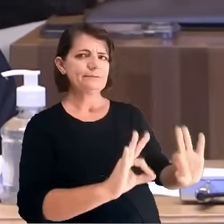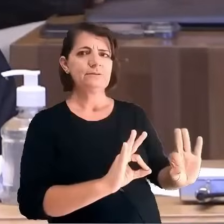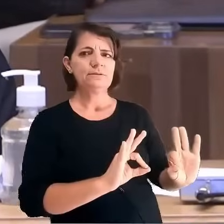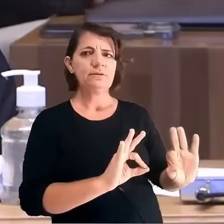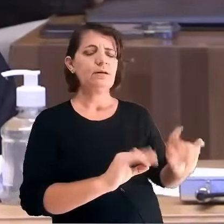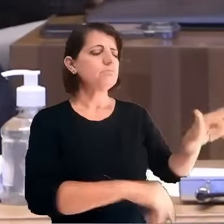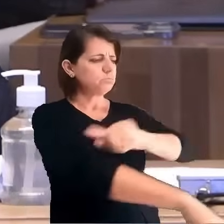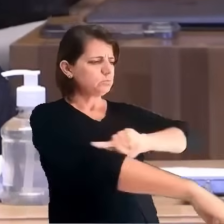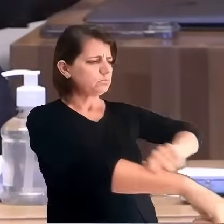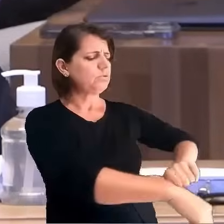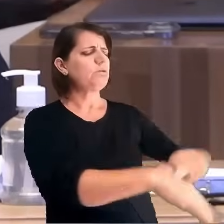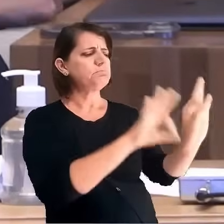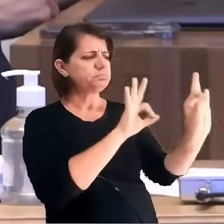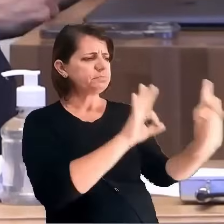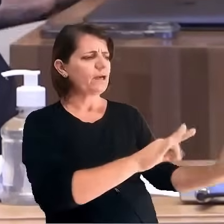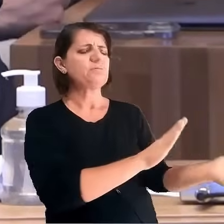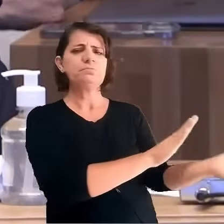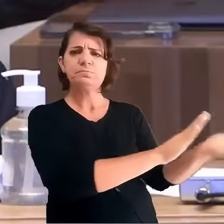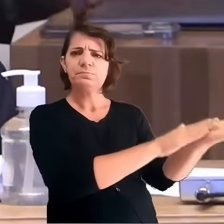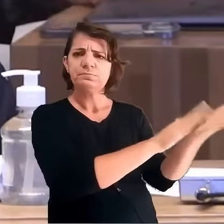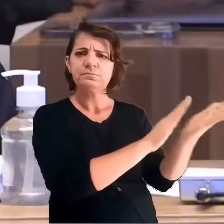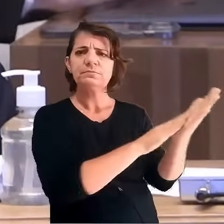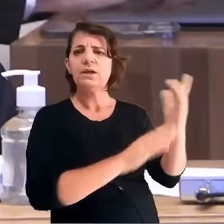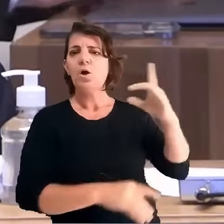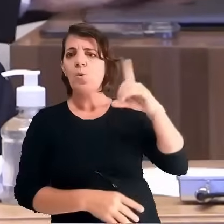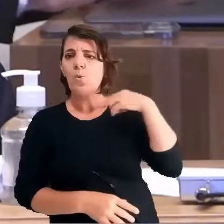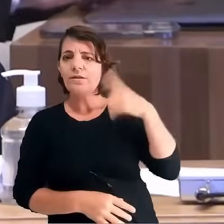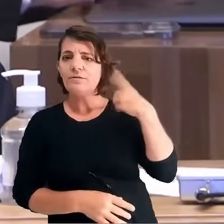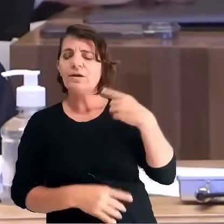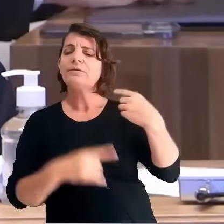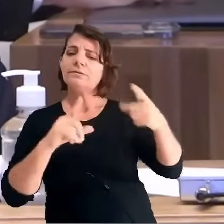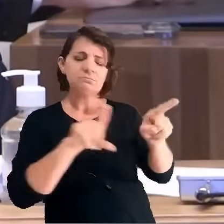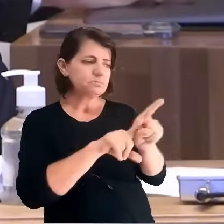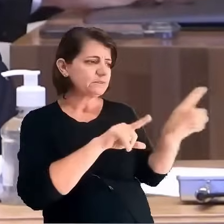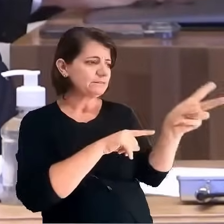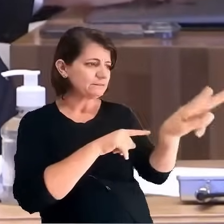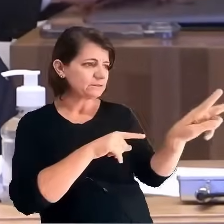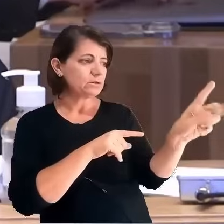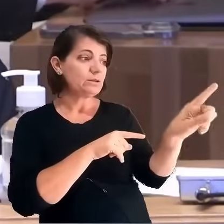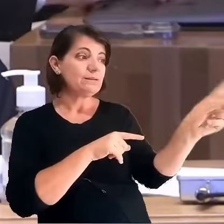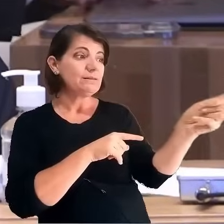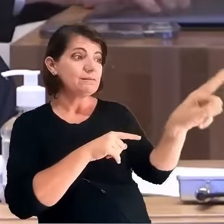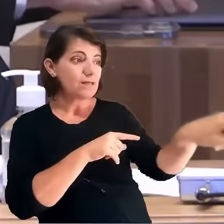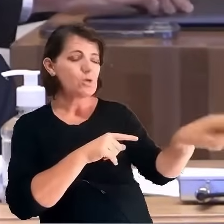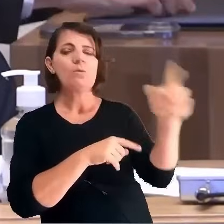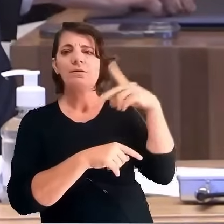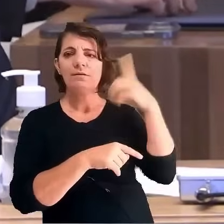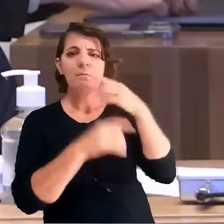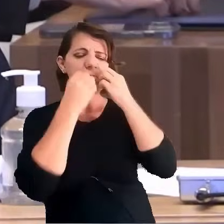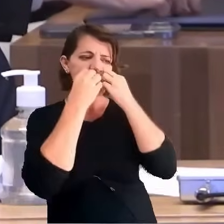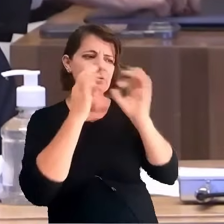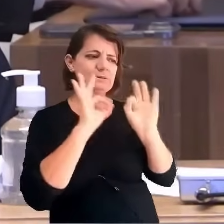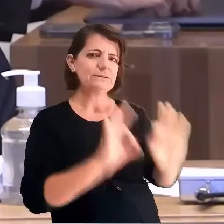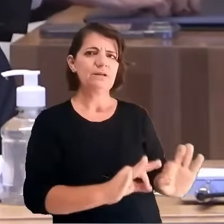comportamento que os advogados brasileiros deveriam ter o tanto Doutor louvar aquilo que conheço